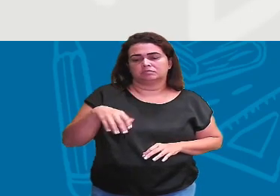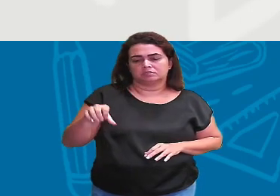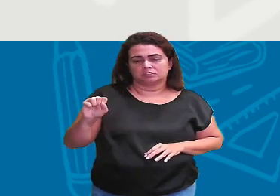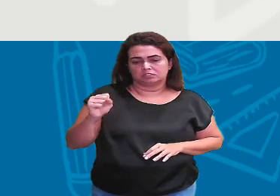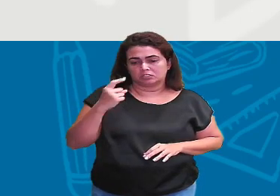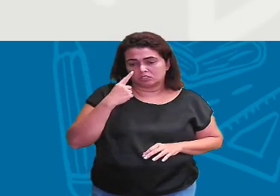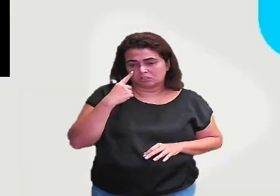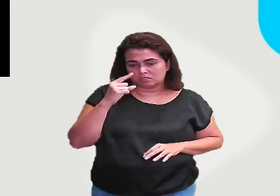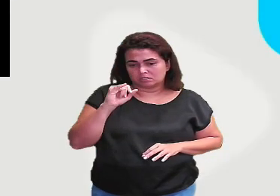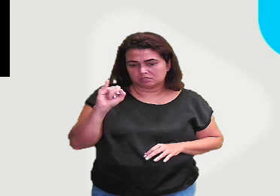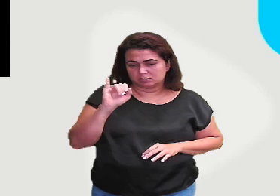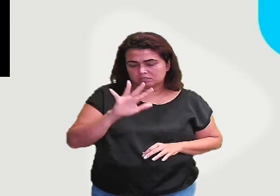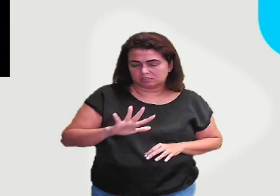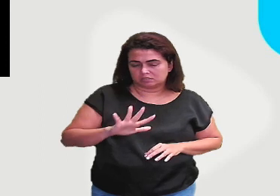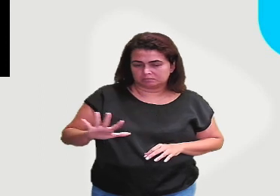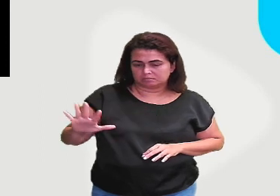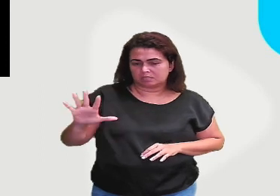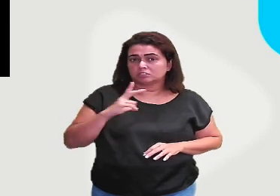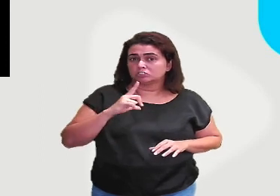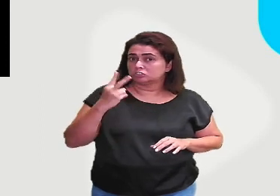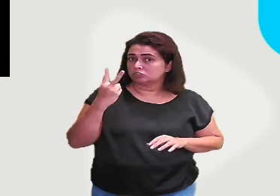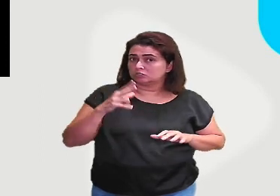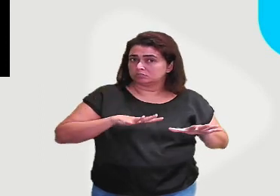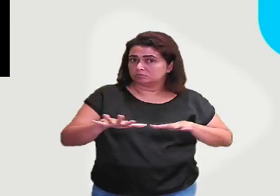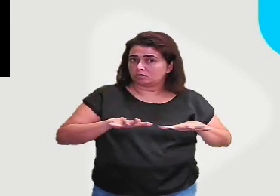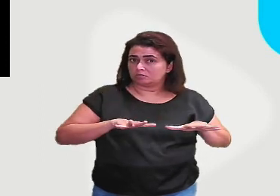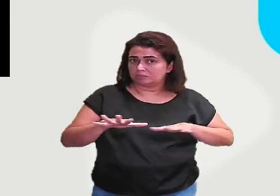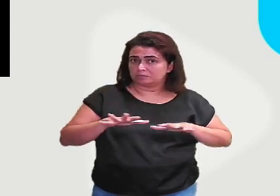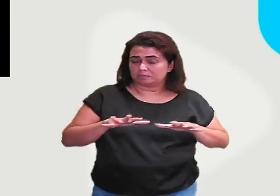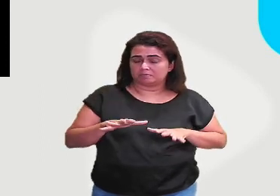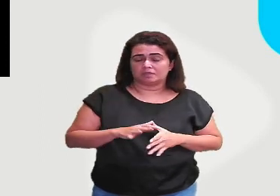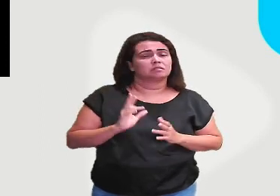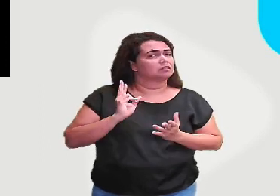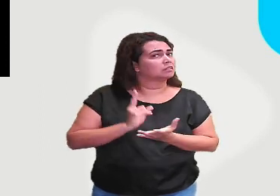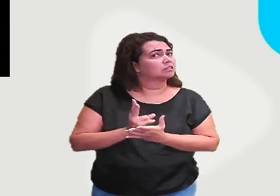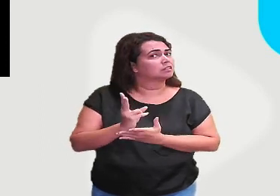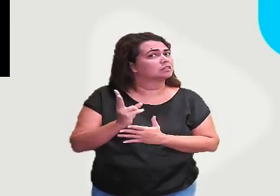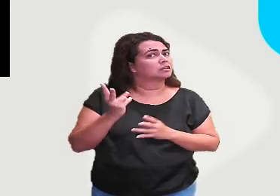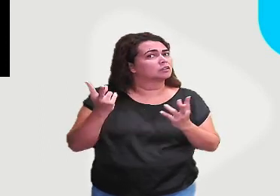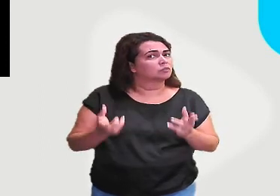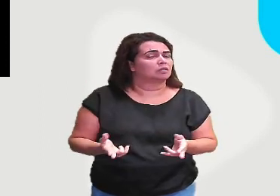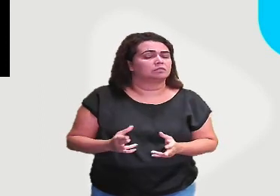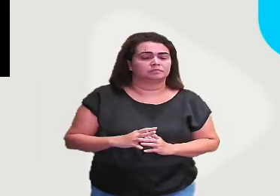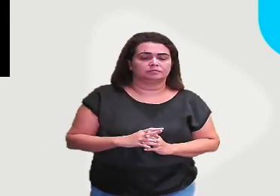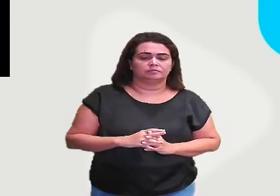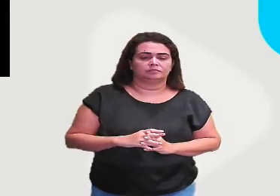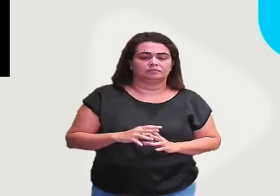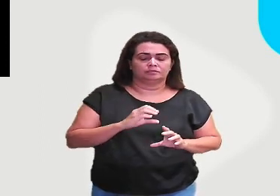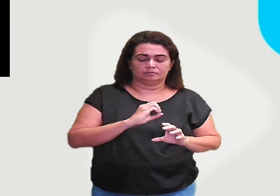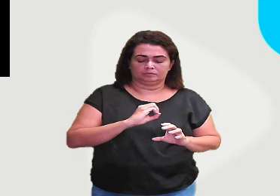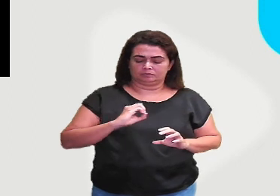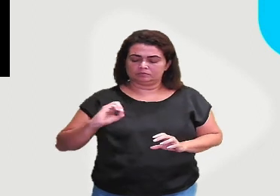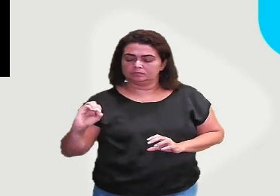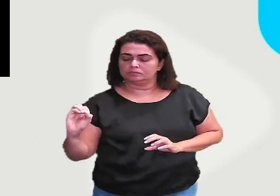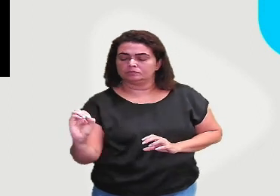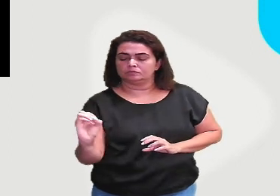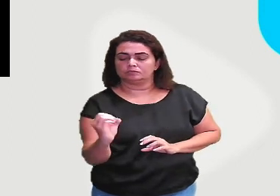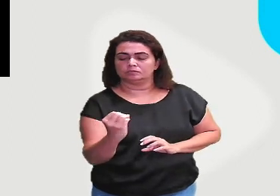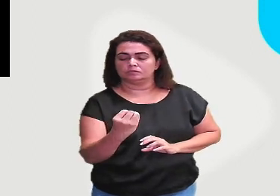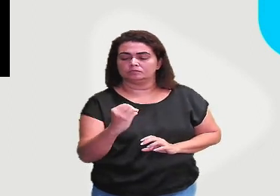gente observar os dois movimentos acontecendo de forma simultânea, né? Então, nós temos aqui o